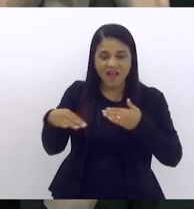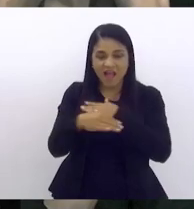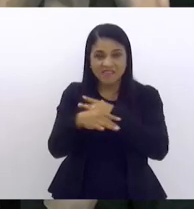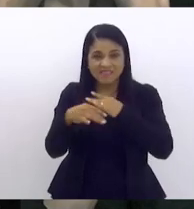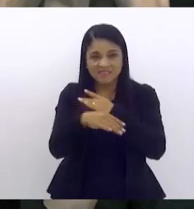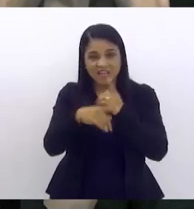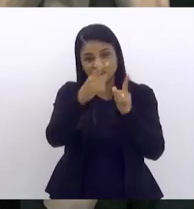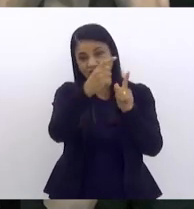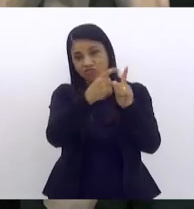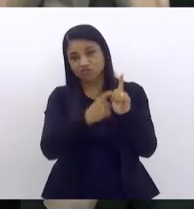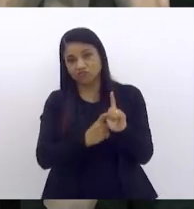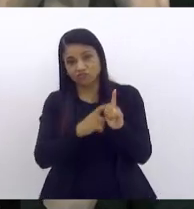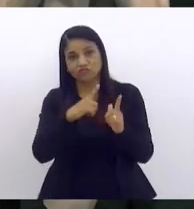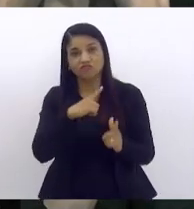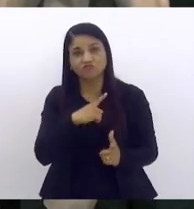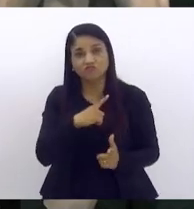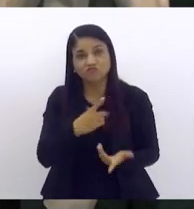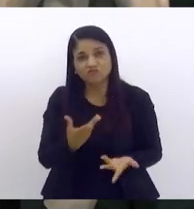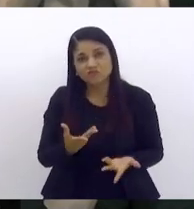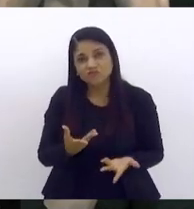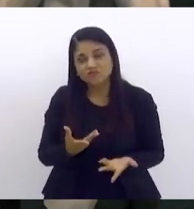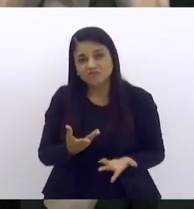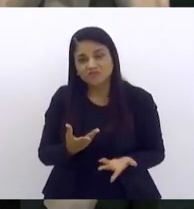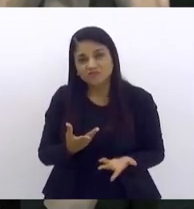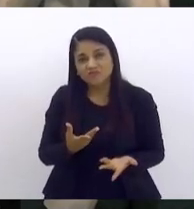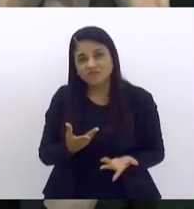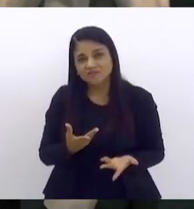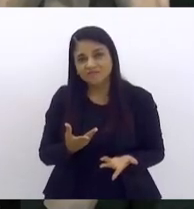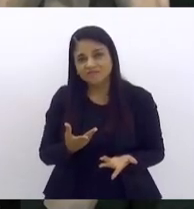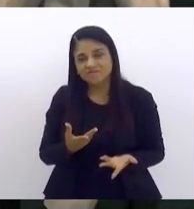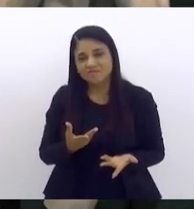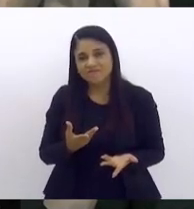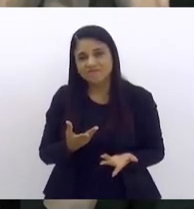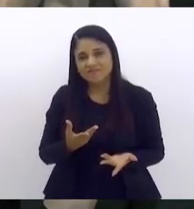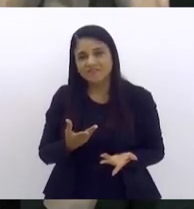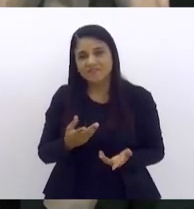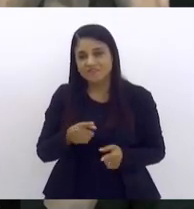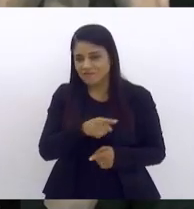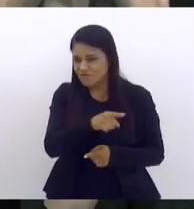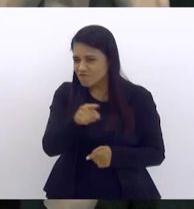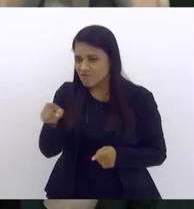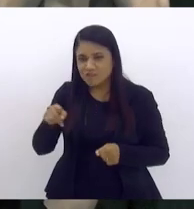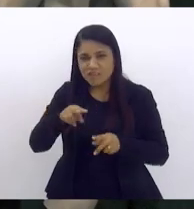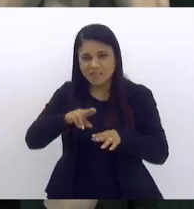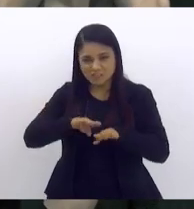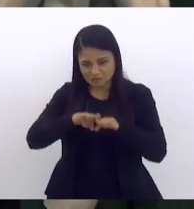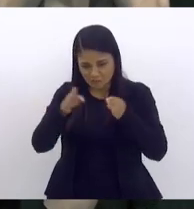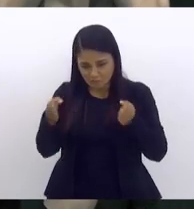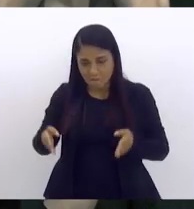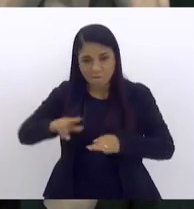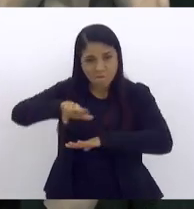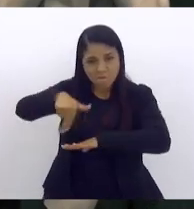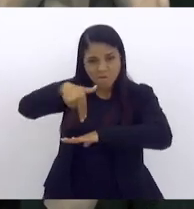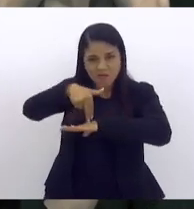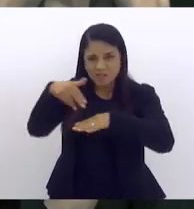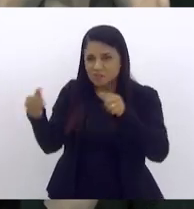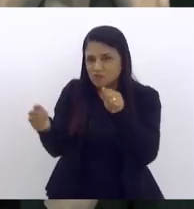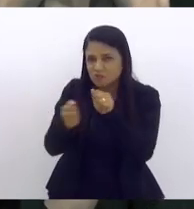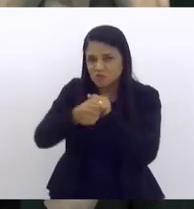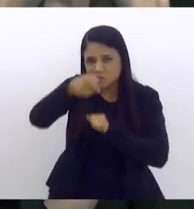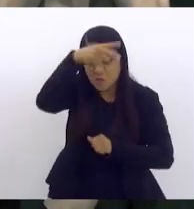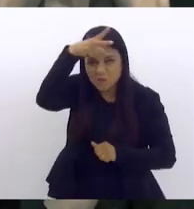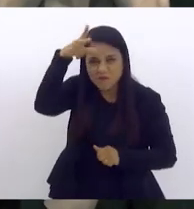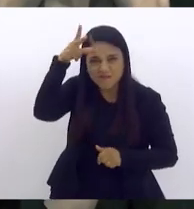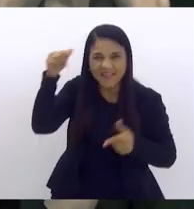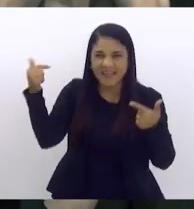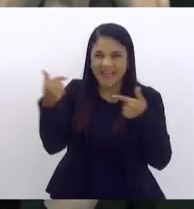endividada. Portanto, e mais que isso, vocês estavam tudo no palanque rindo porque o prefeito estava dizendo